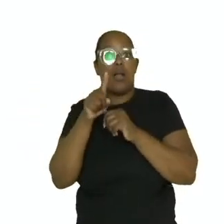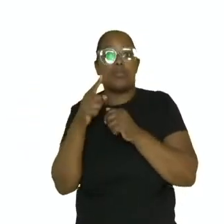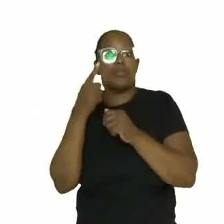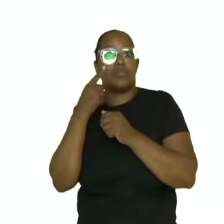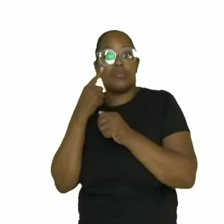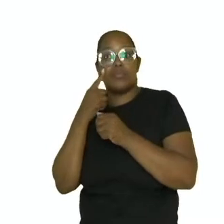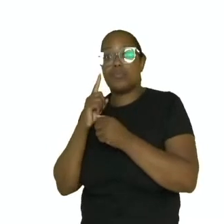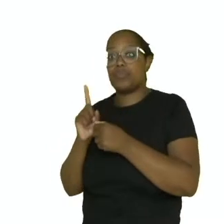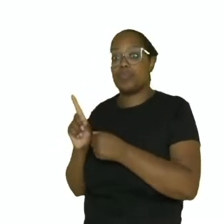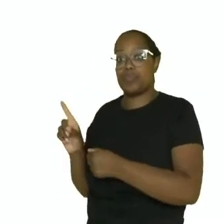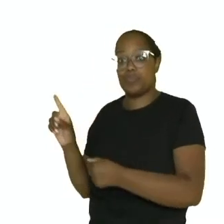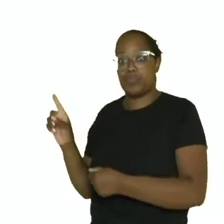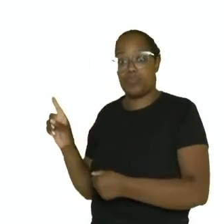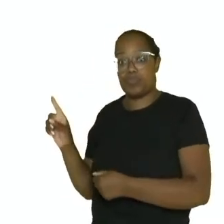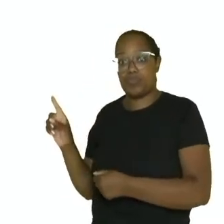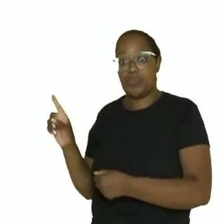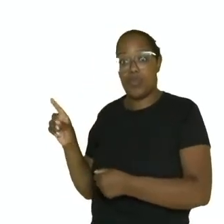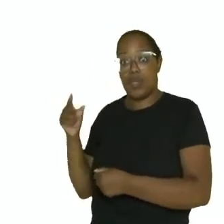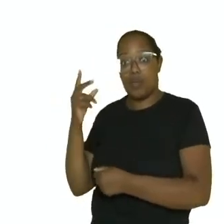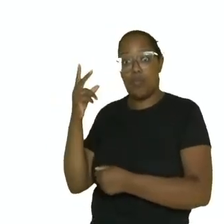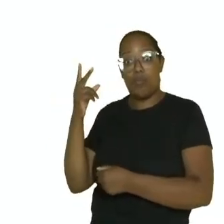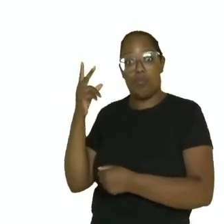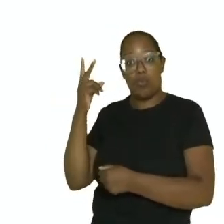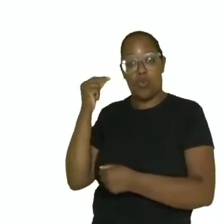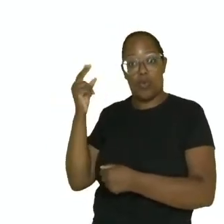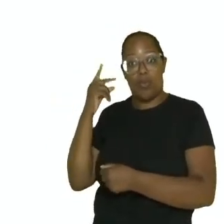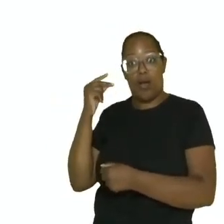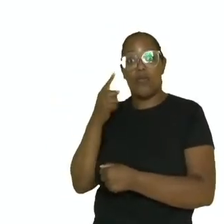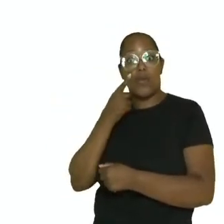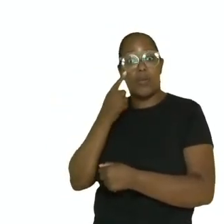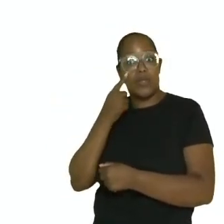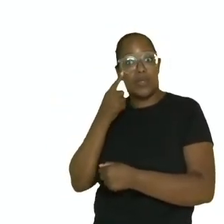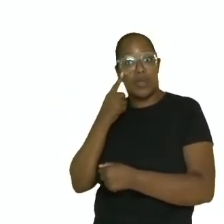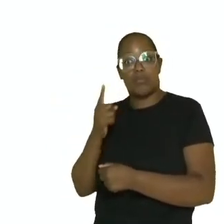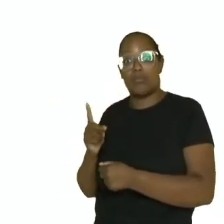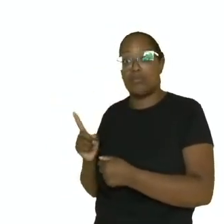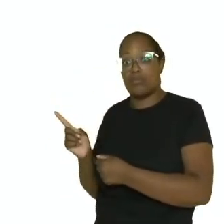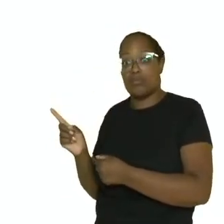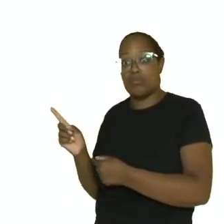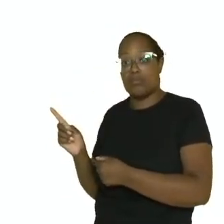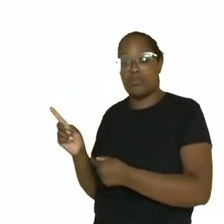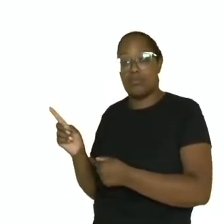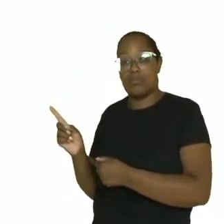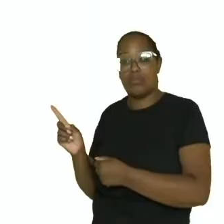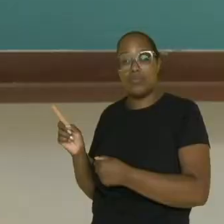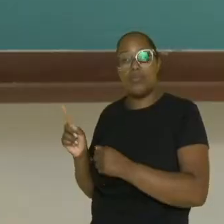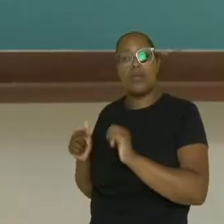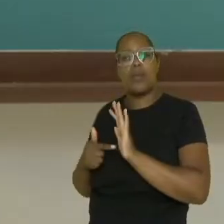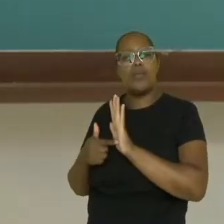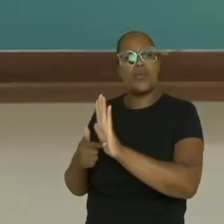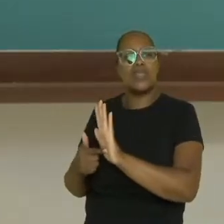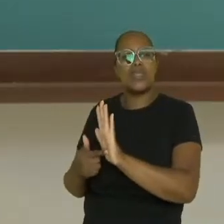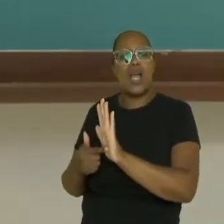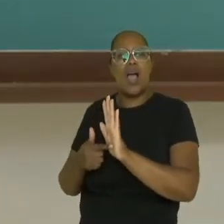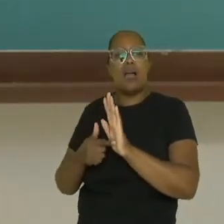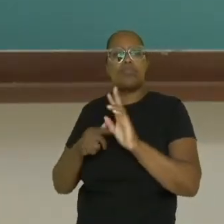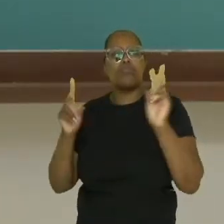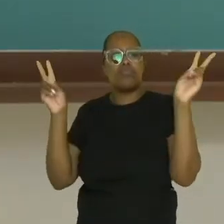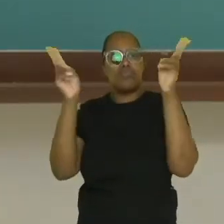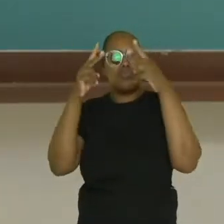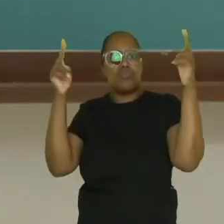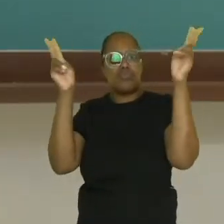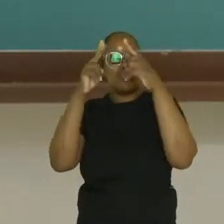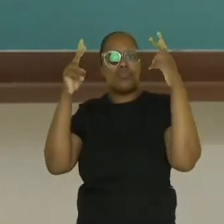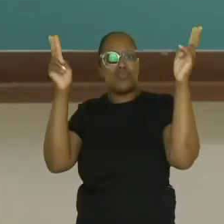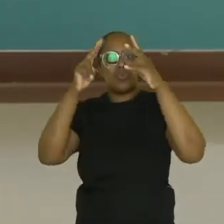mais um exemplo de luz natural e olha que belíssima imagem, é a reprodução de uma tempestade. Nós